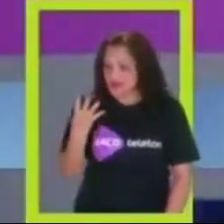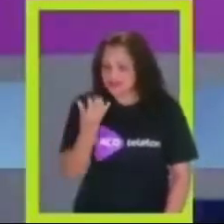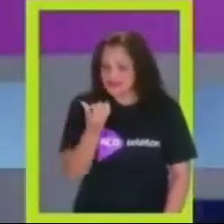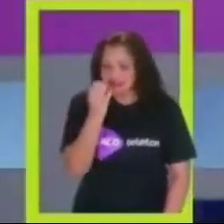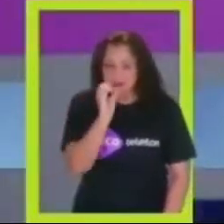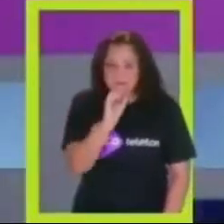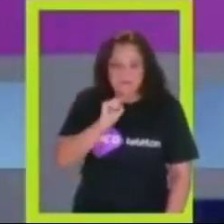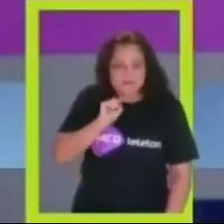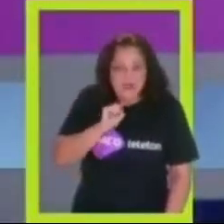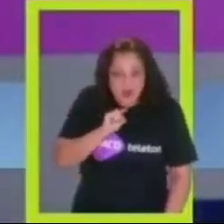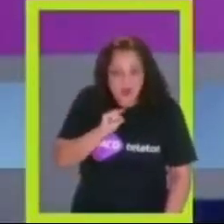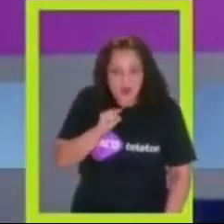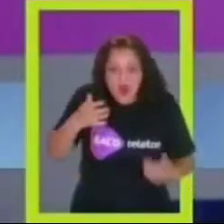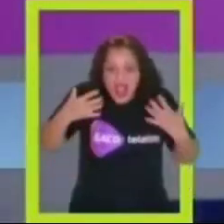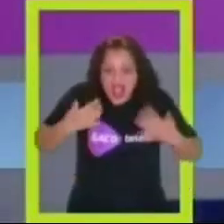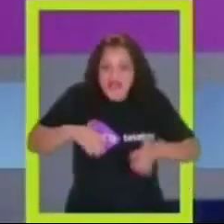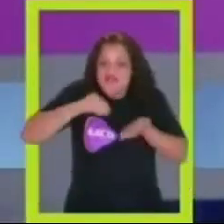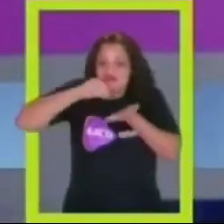19.460.000.